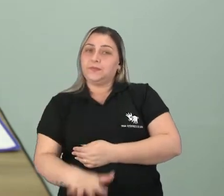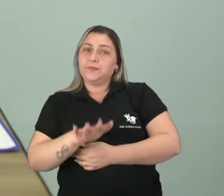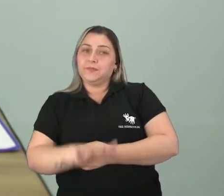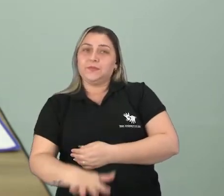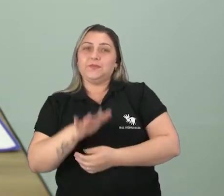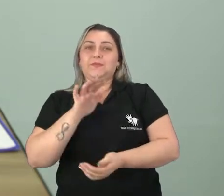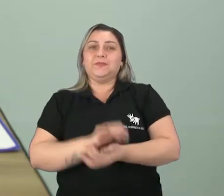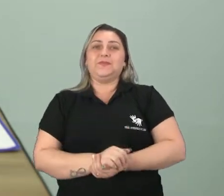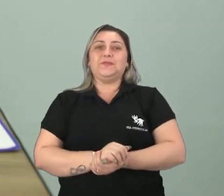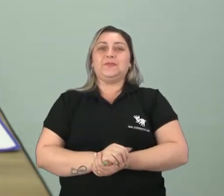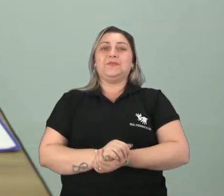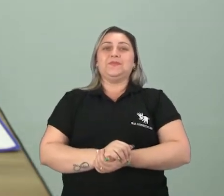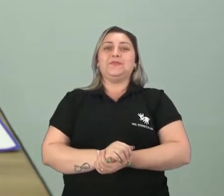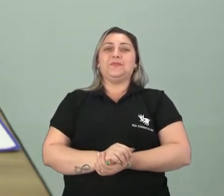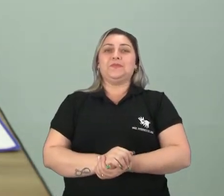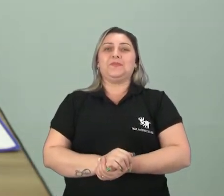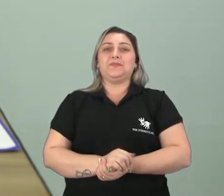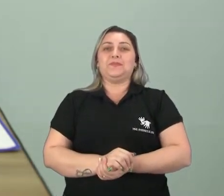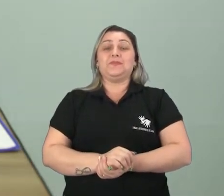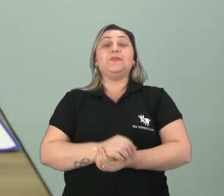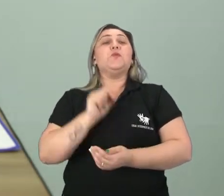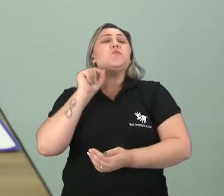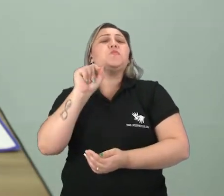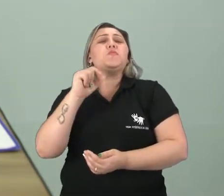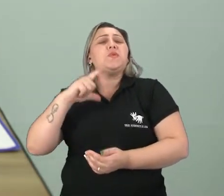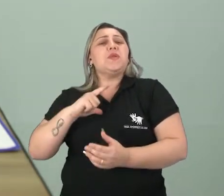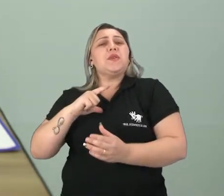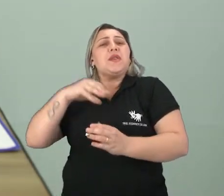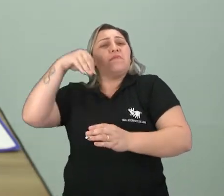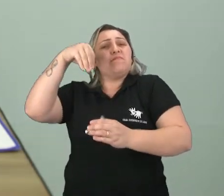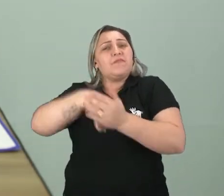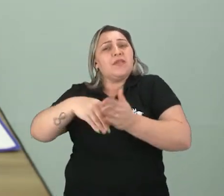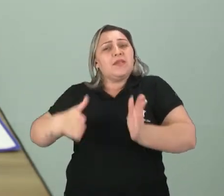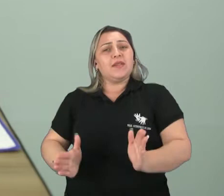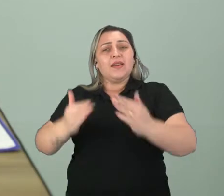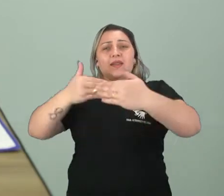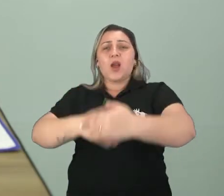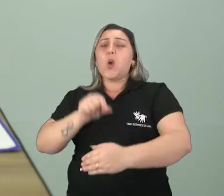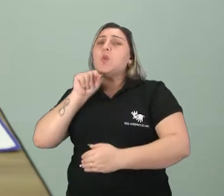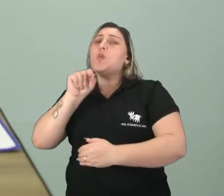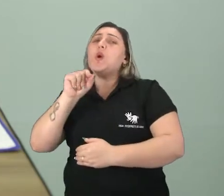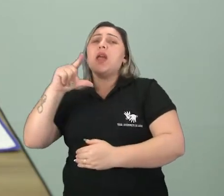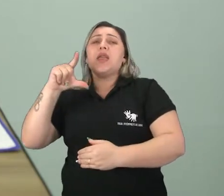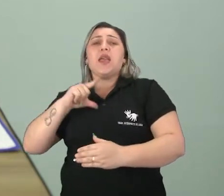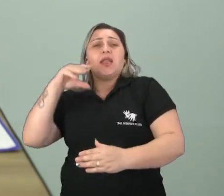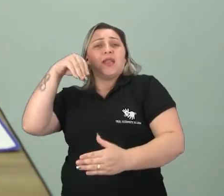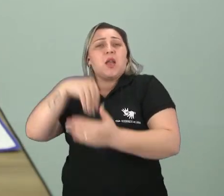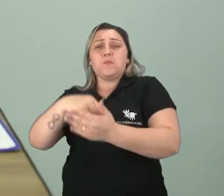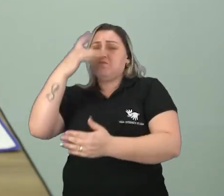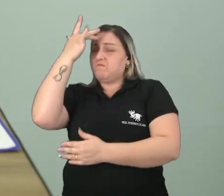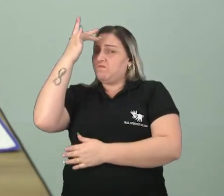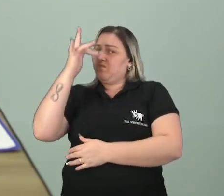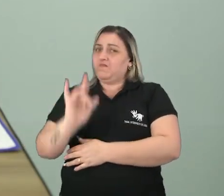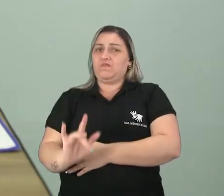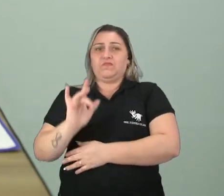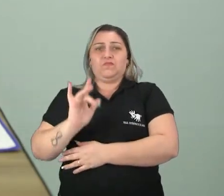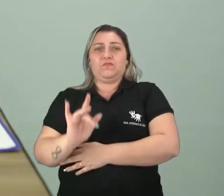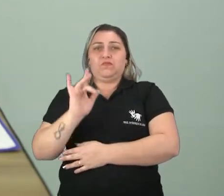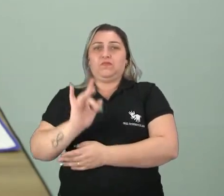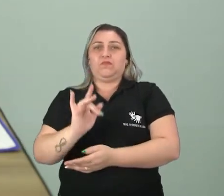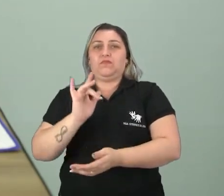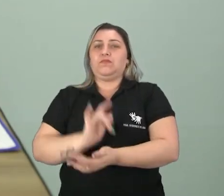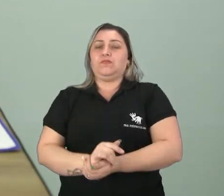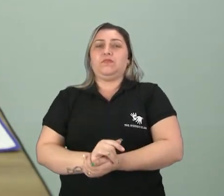vamos lá que será que tem dentro desta caixa que será que tem dentro não sei não